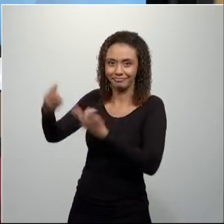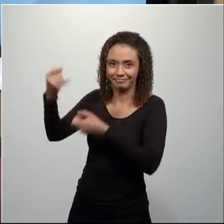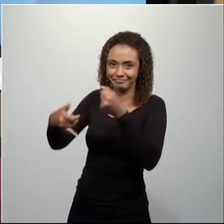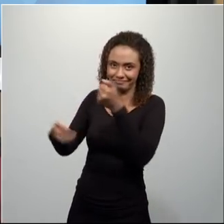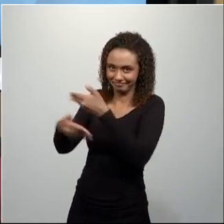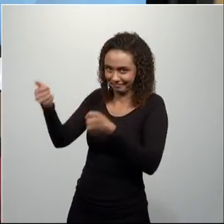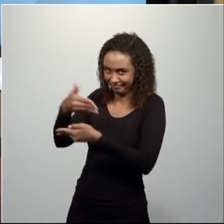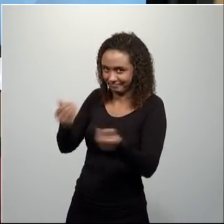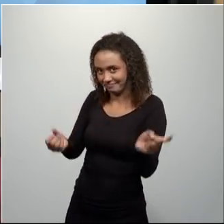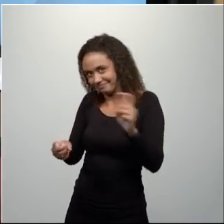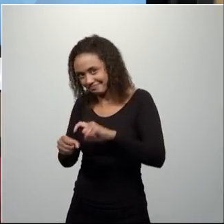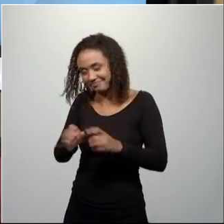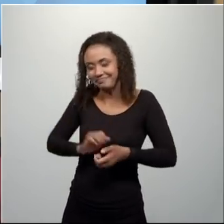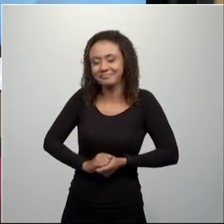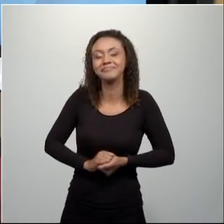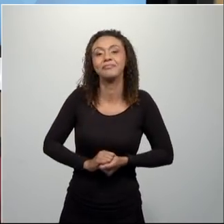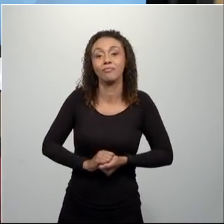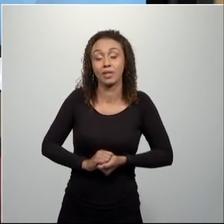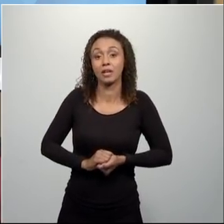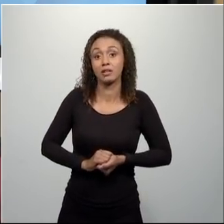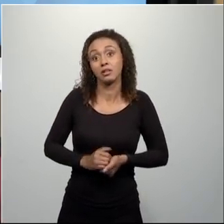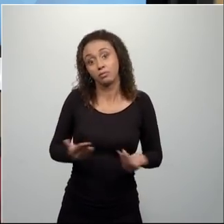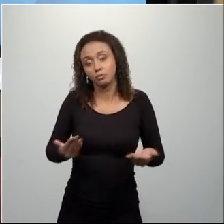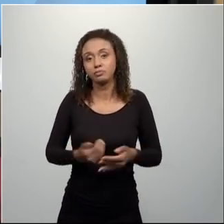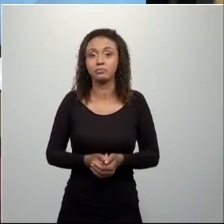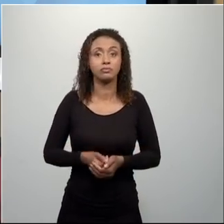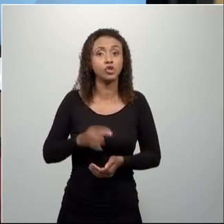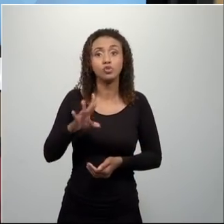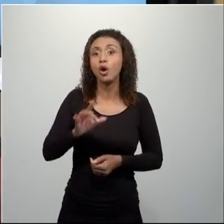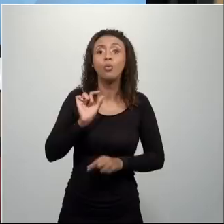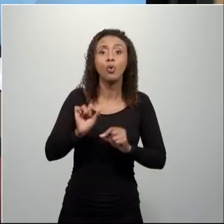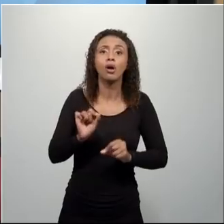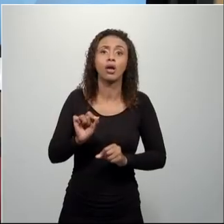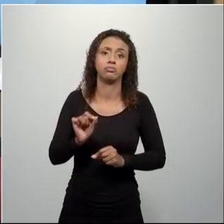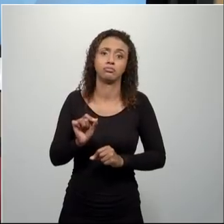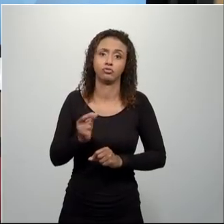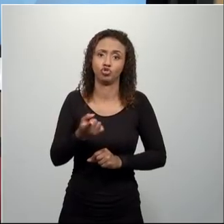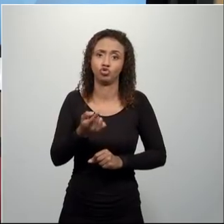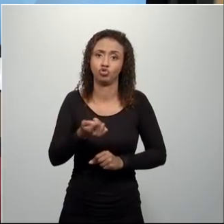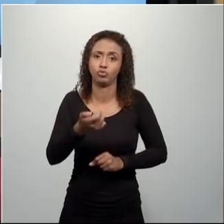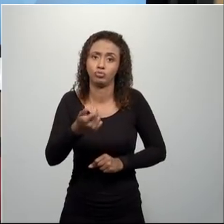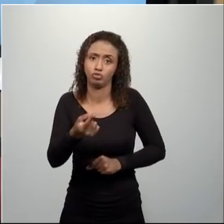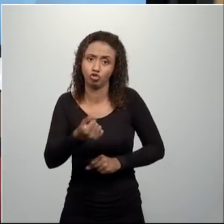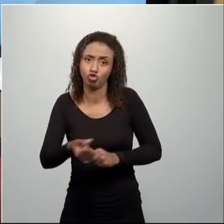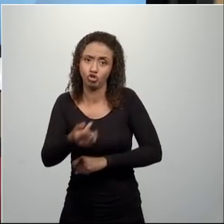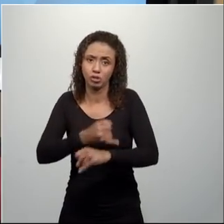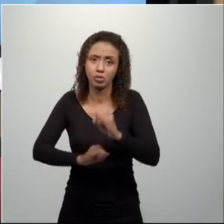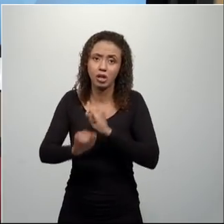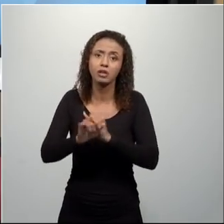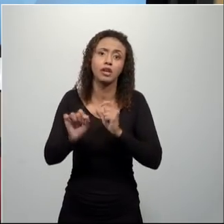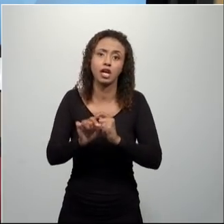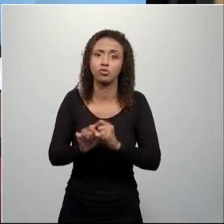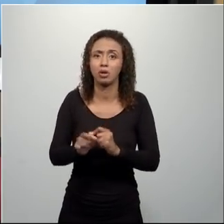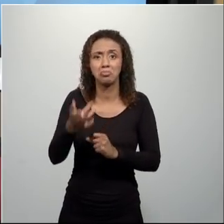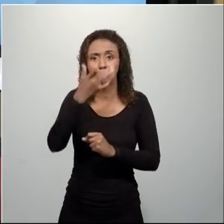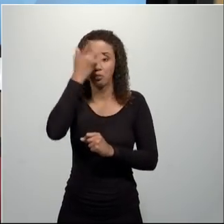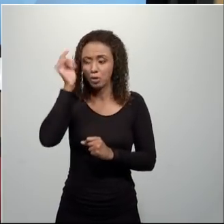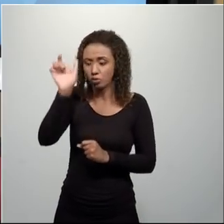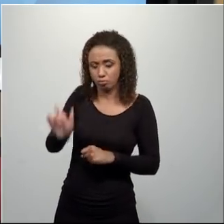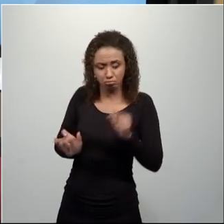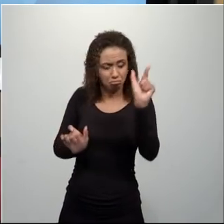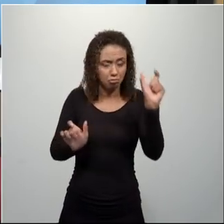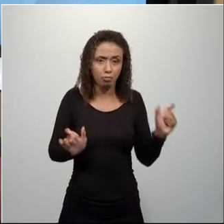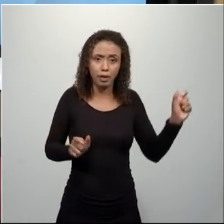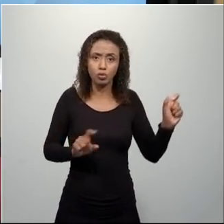em tão bom como eu disse é basicamente usuários trocando moedas nos conjuntos em seu processo por trás do bitcoin